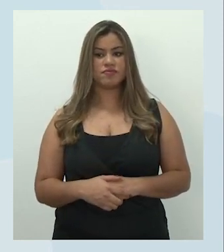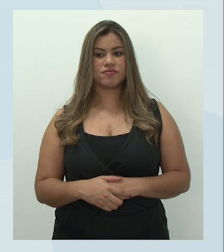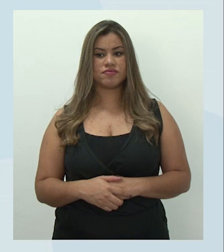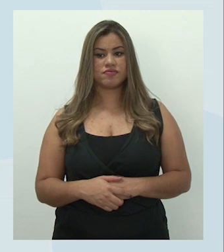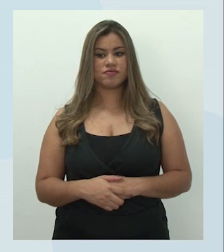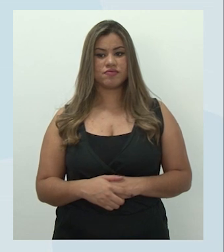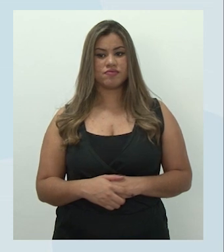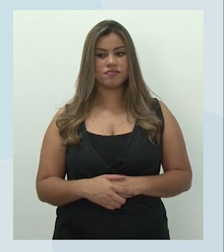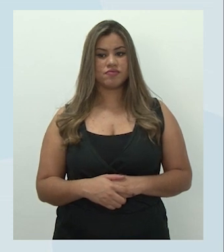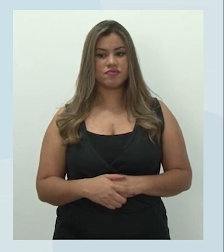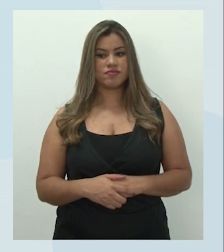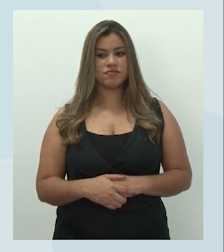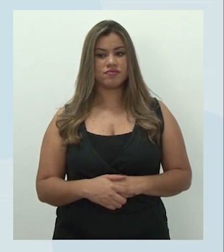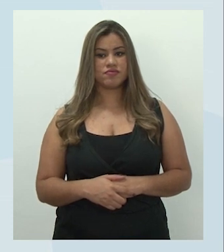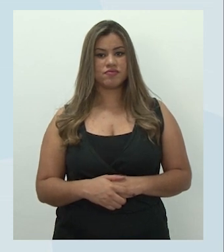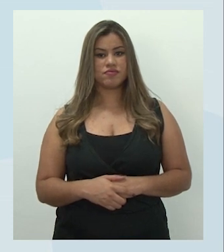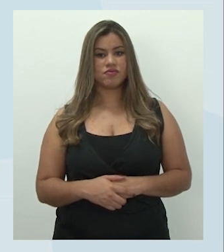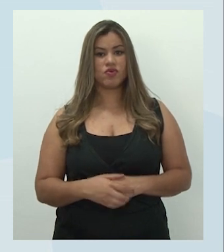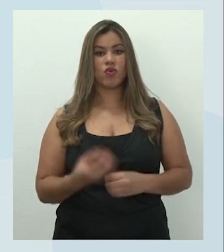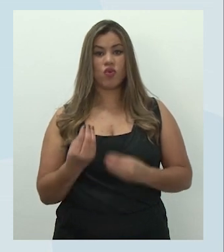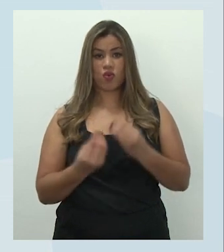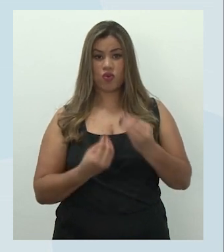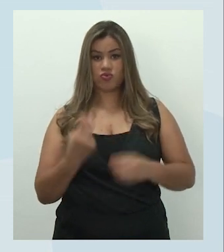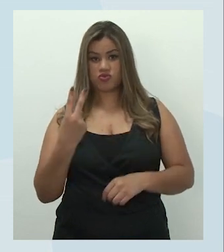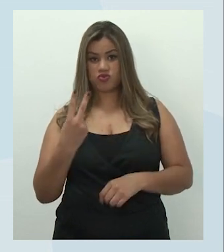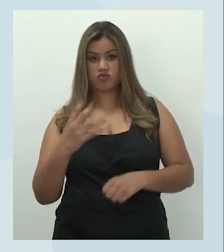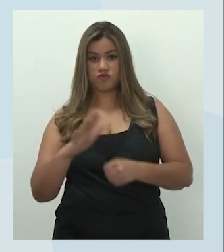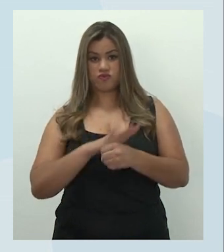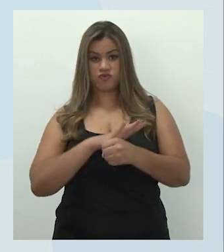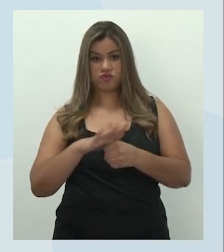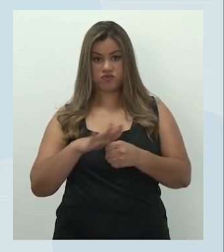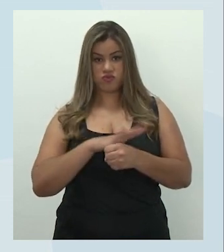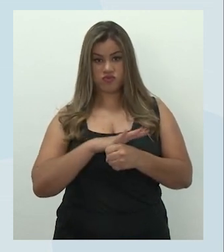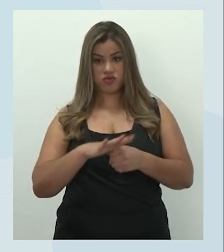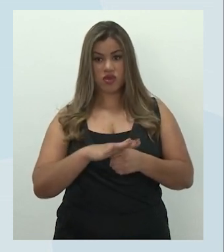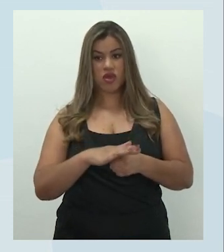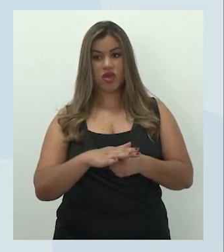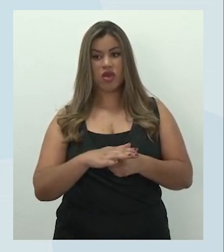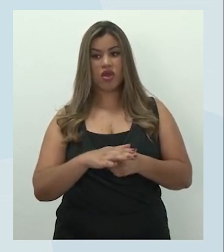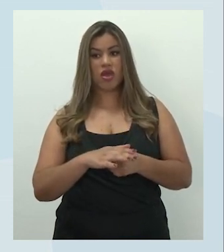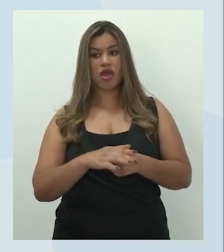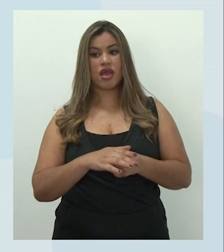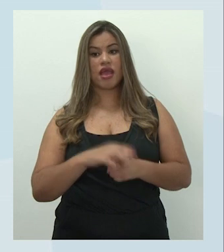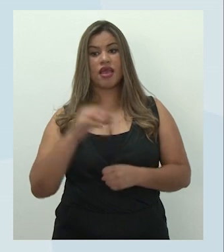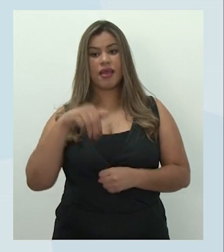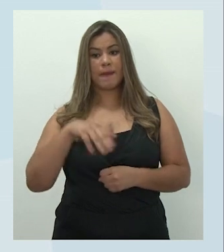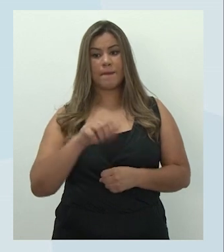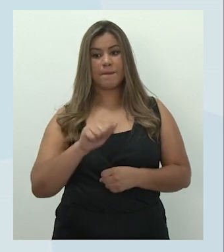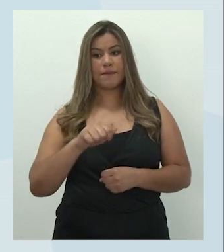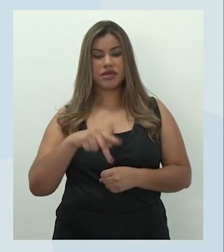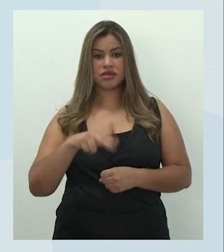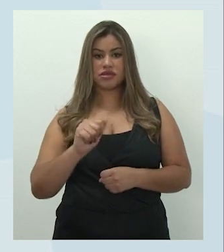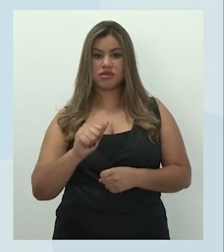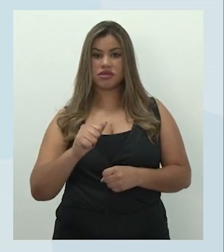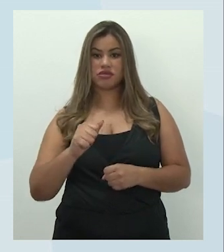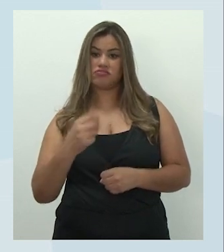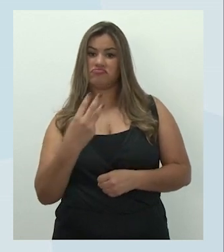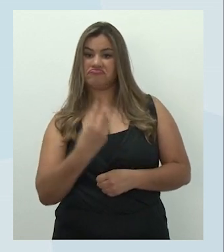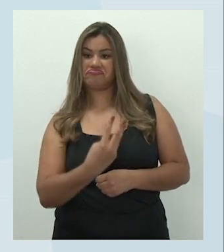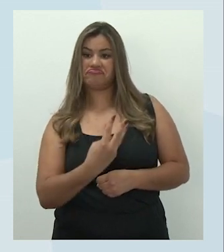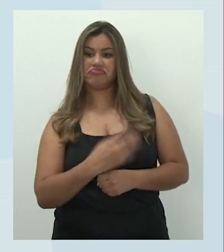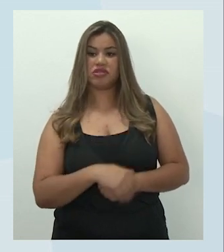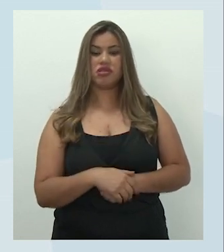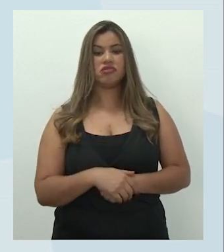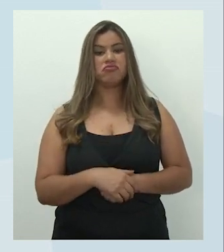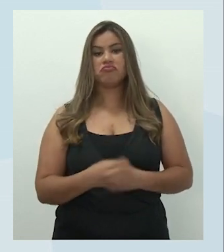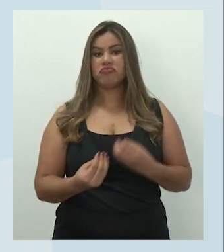2 cheias e a Amanda ficaria com uma a mais. Ou então, já dá as 3 para a Amanda, 2 para a Beatriz e 2